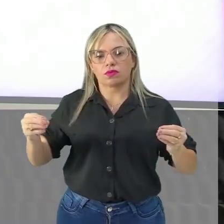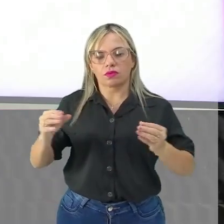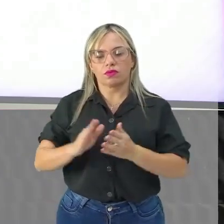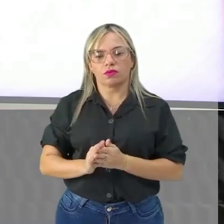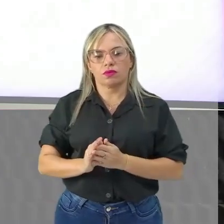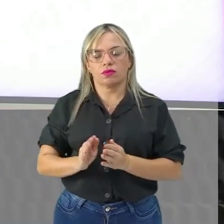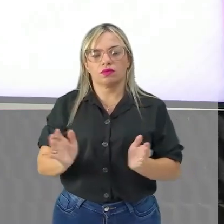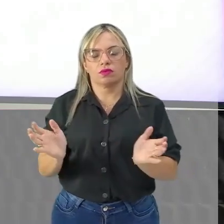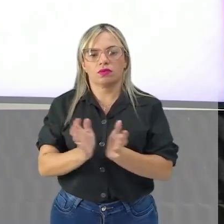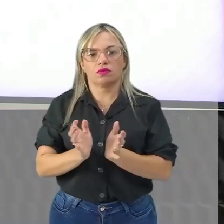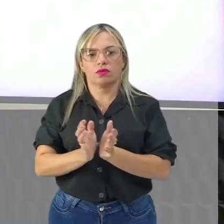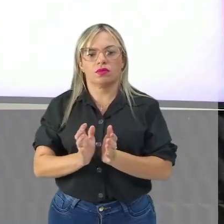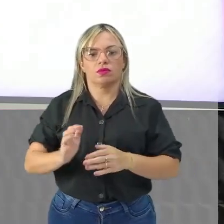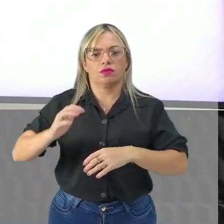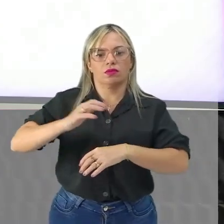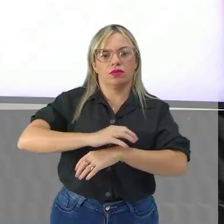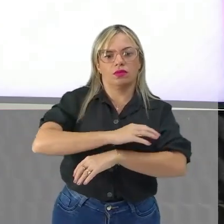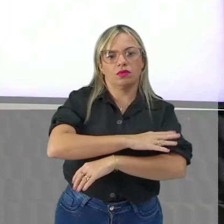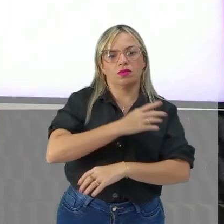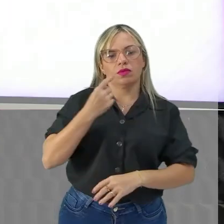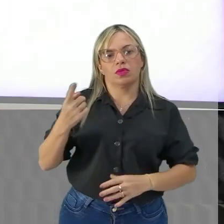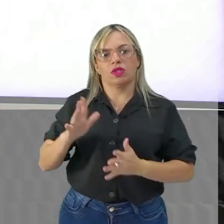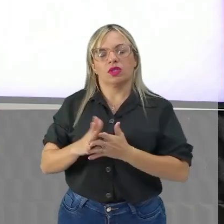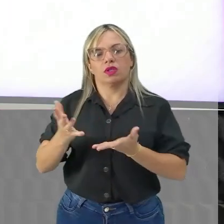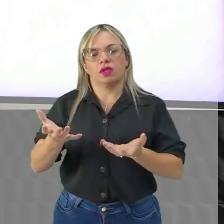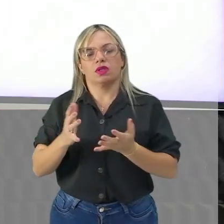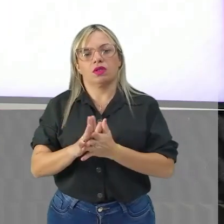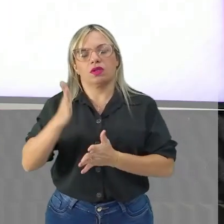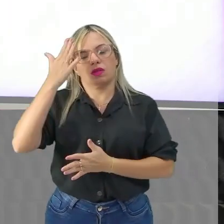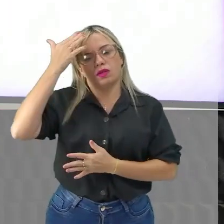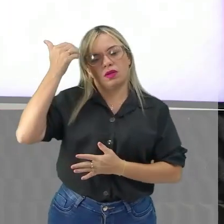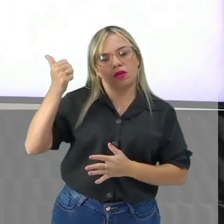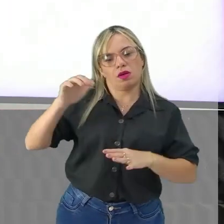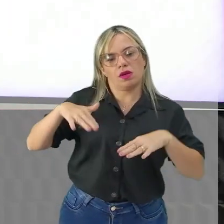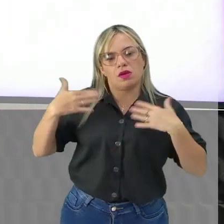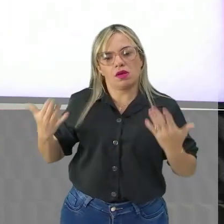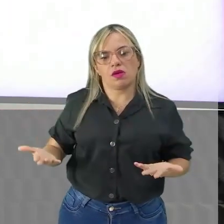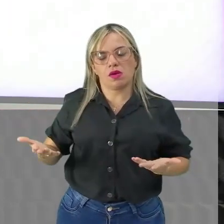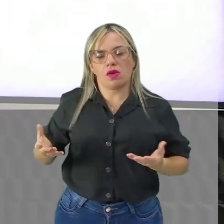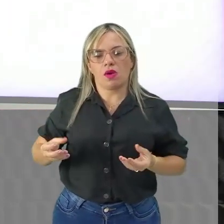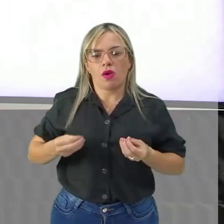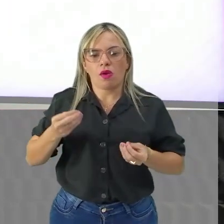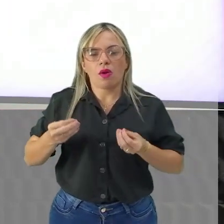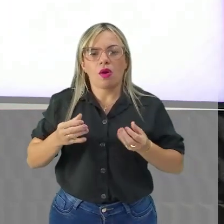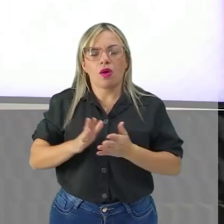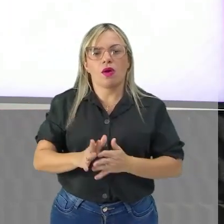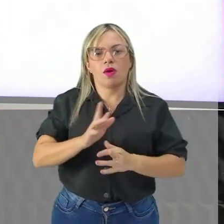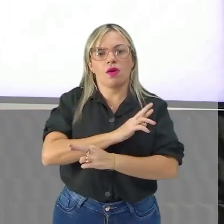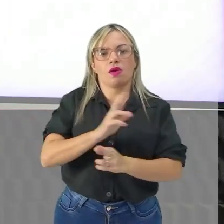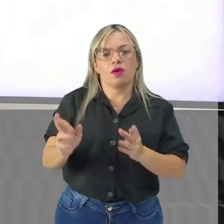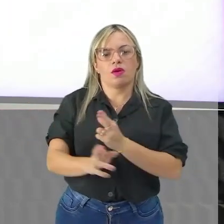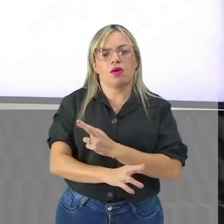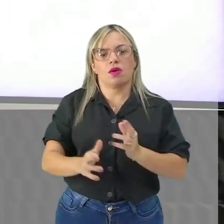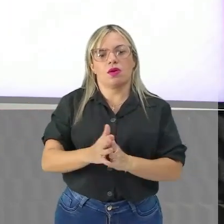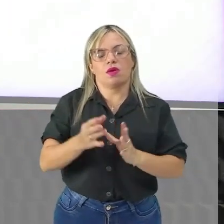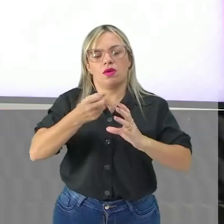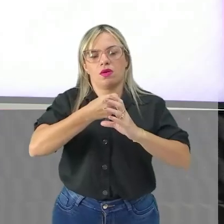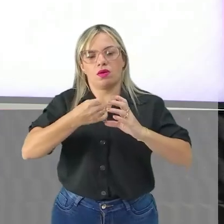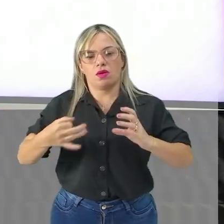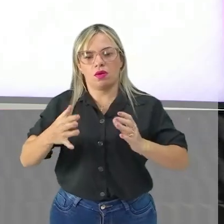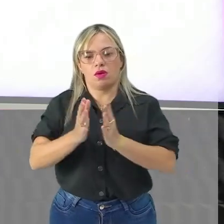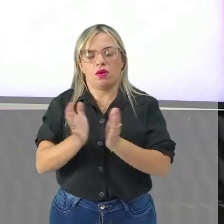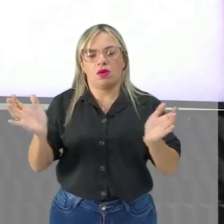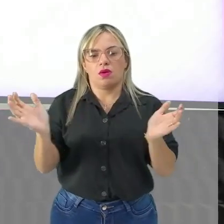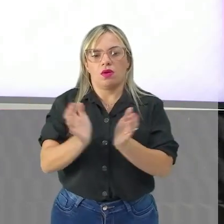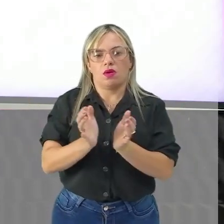anfíbios, mas o que a questão quer saber mesmo, né, é coisas relacionadas às características desse grupo,